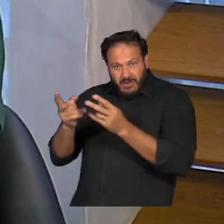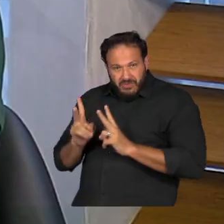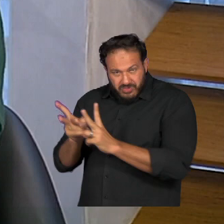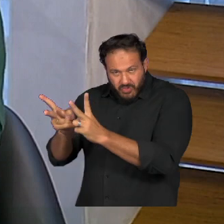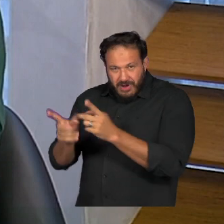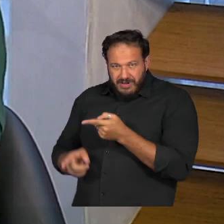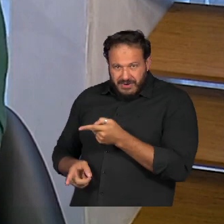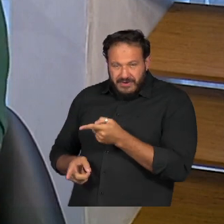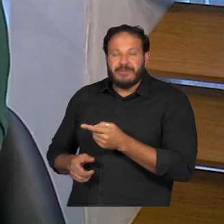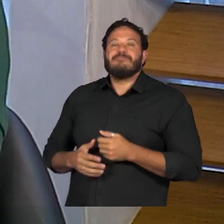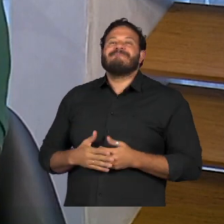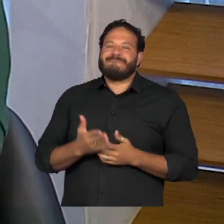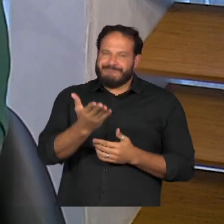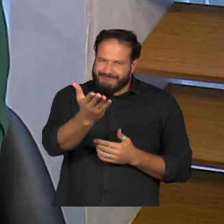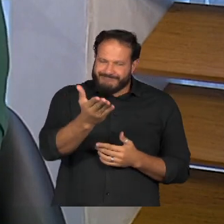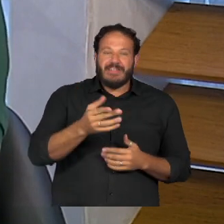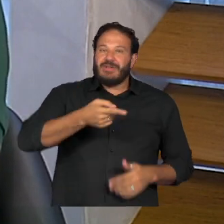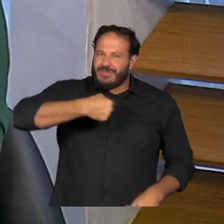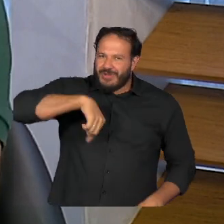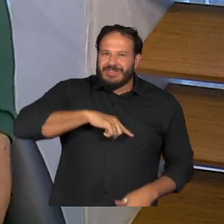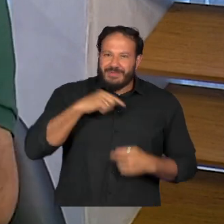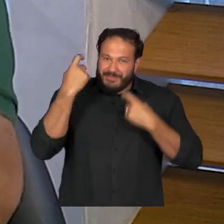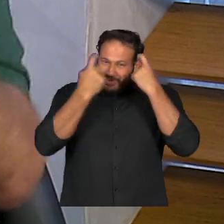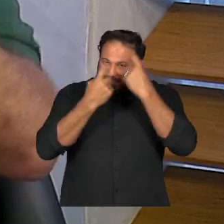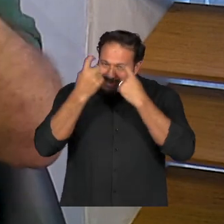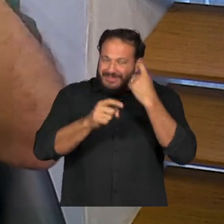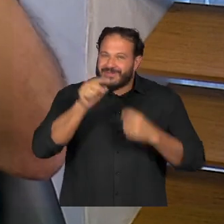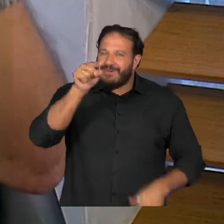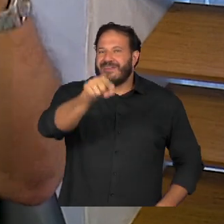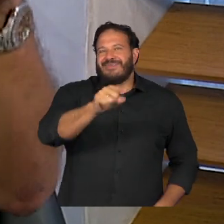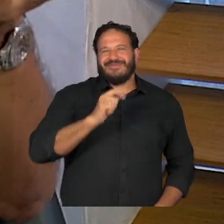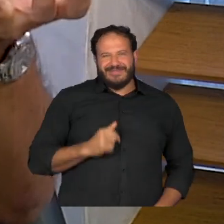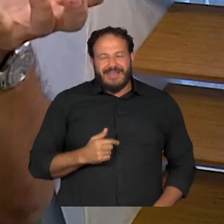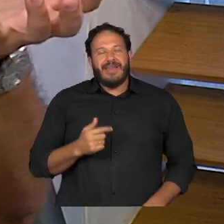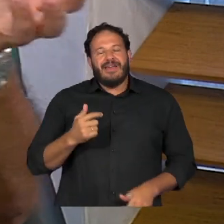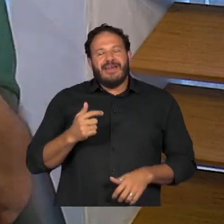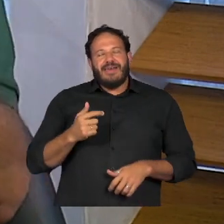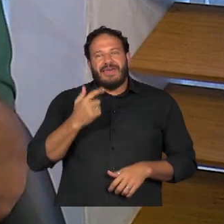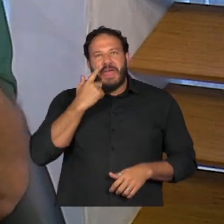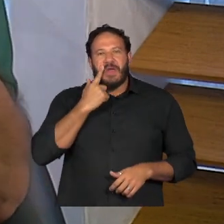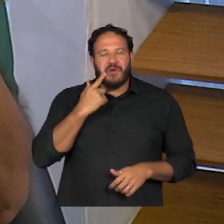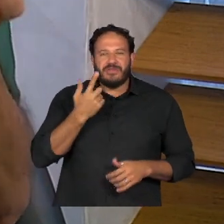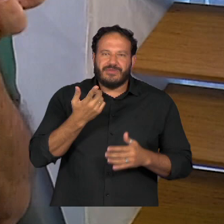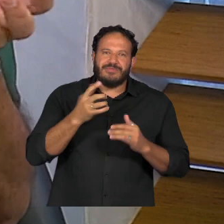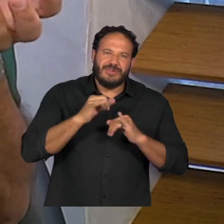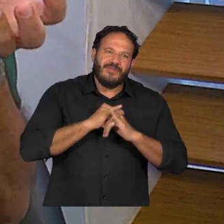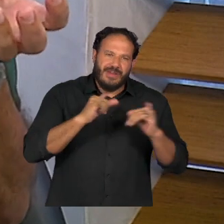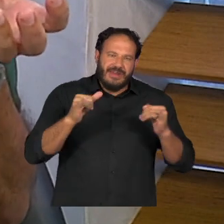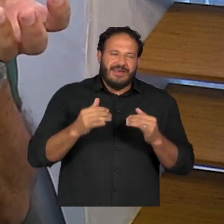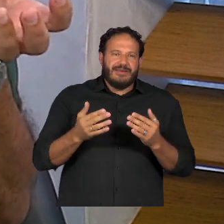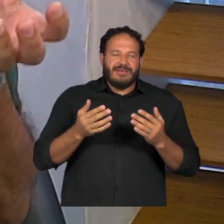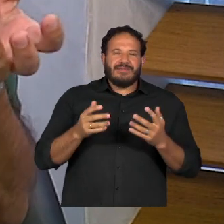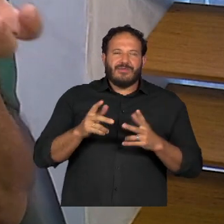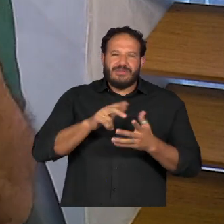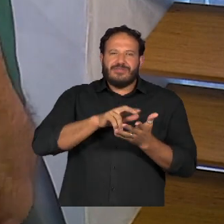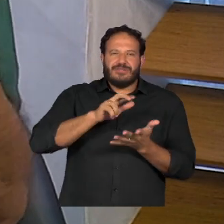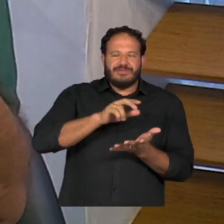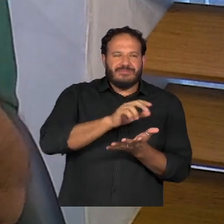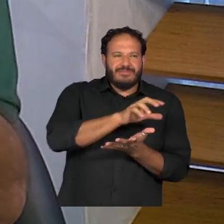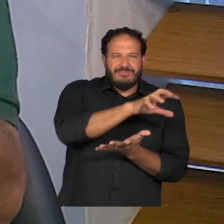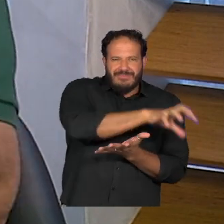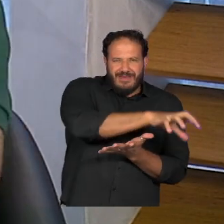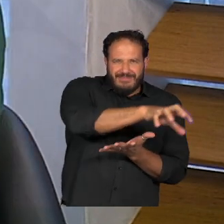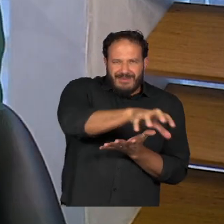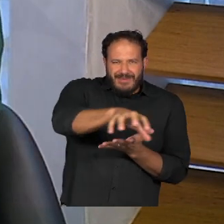aliás é uma das nossas grandes preocupações Quando Eu mencionei aquela aquela grade multidisciplinar de de